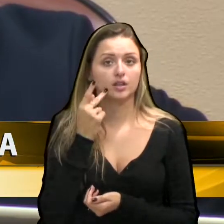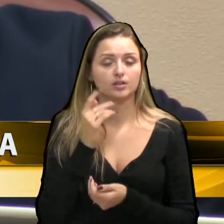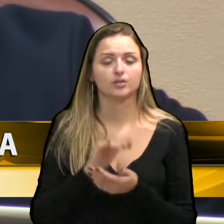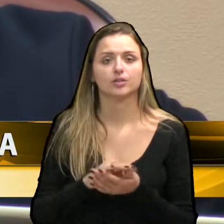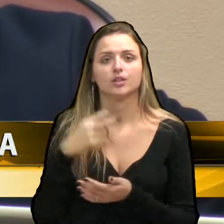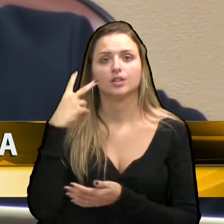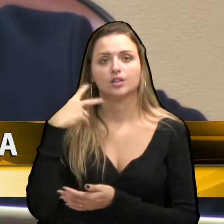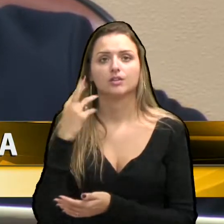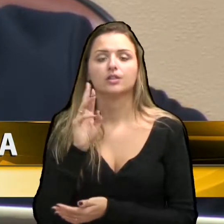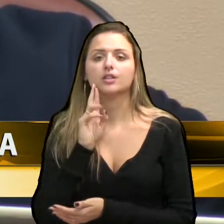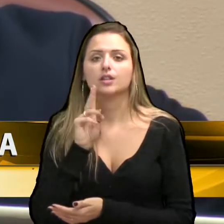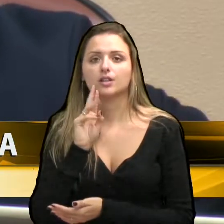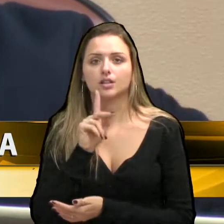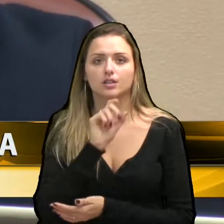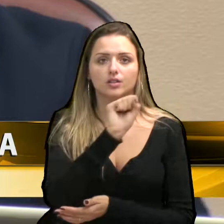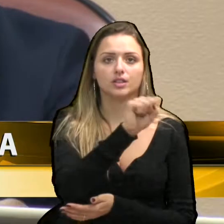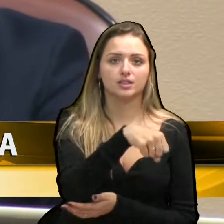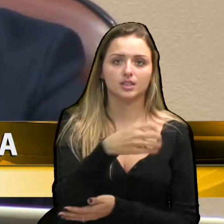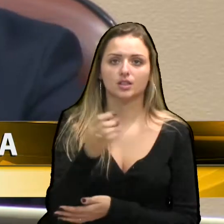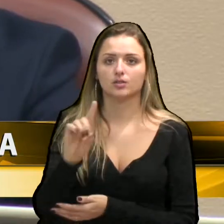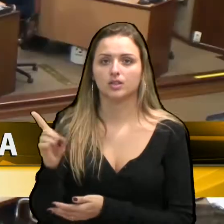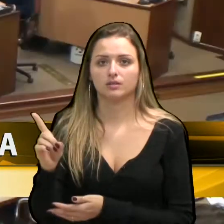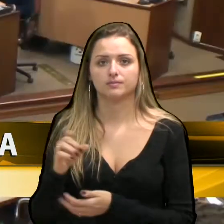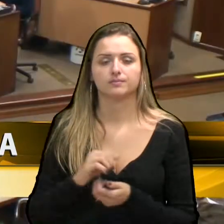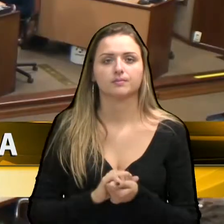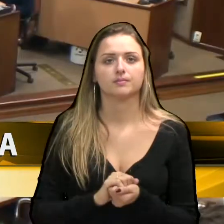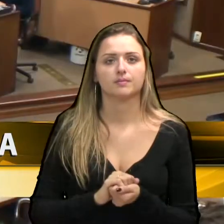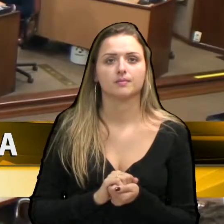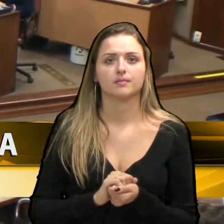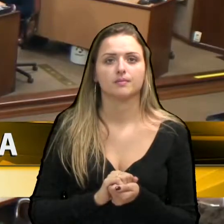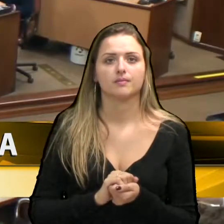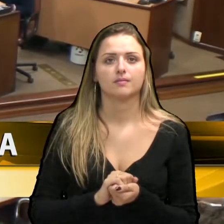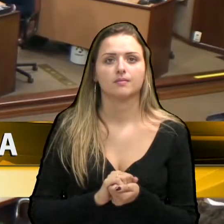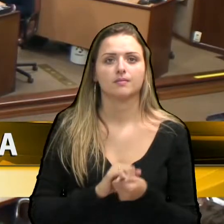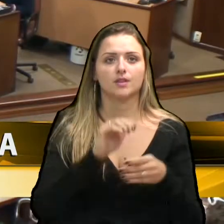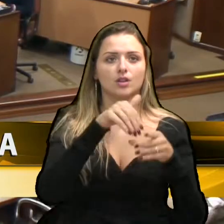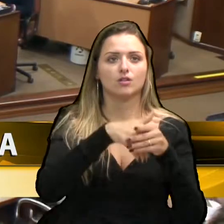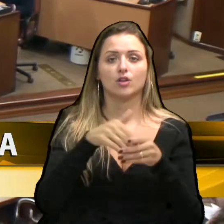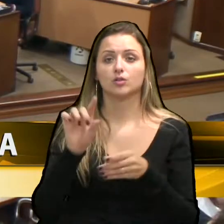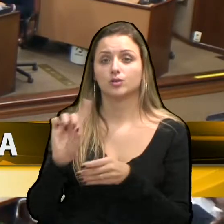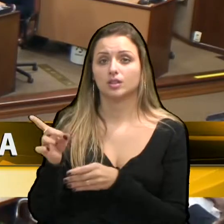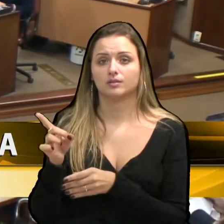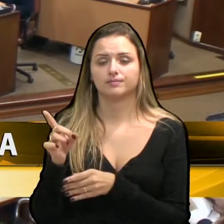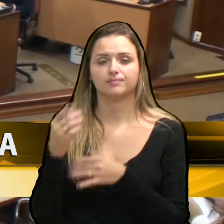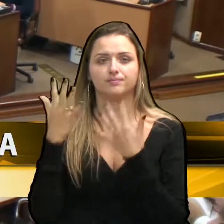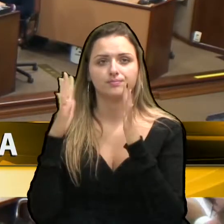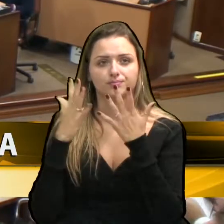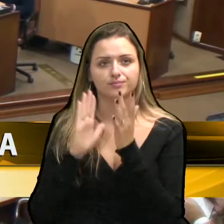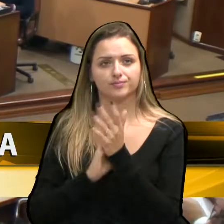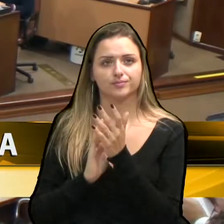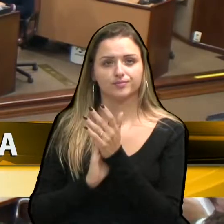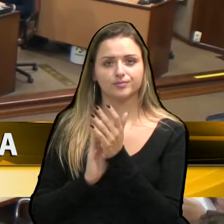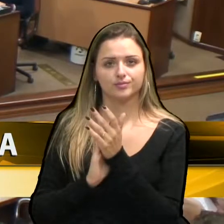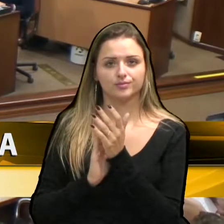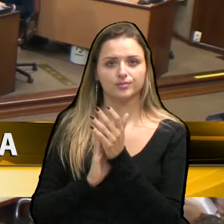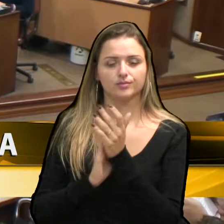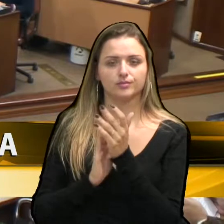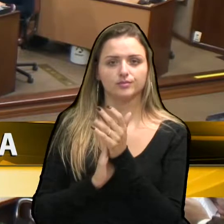Vereador Renato Oliveira, o senhor vota sim ou não? Voto não, senhor presidente.